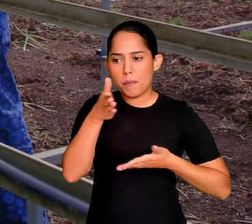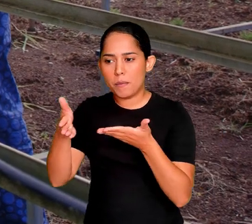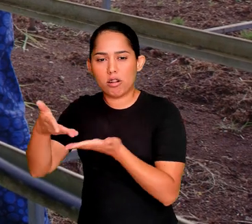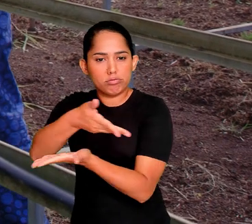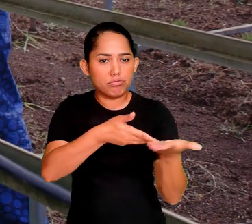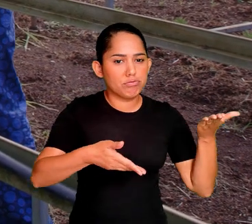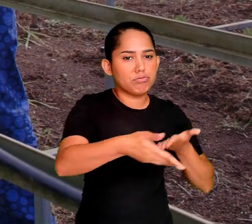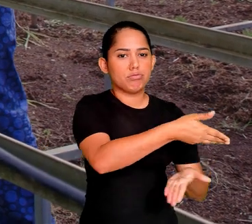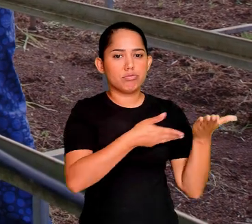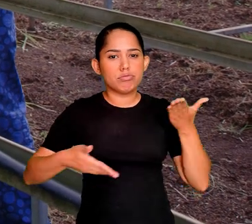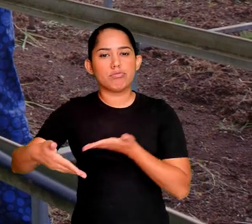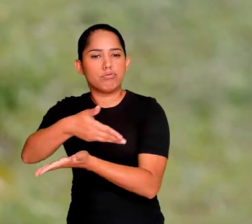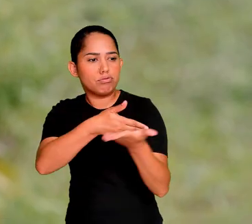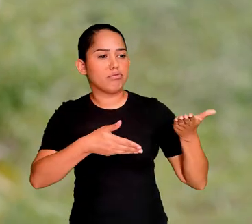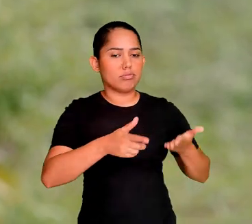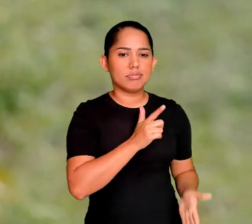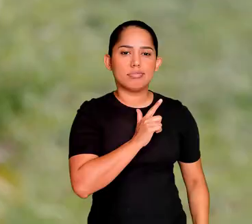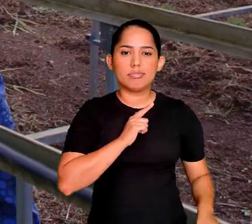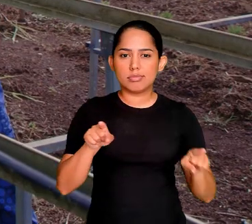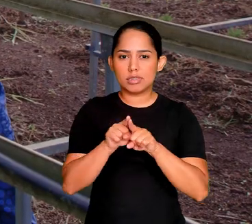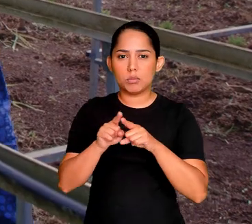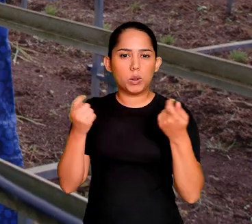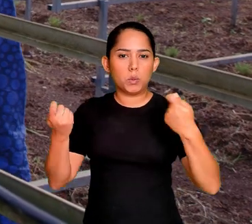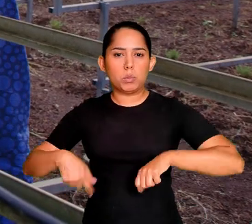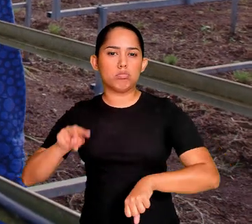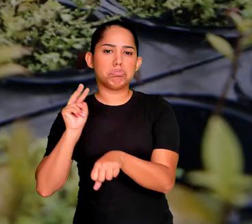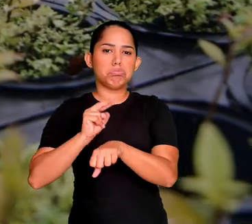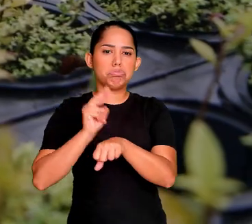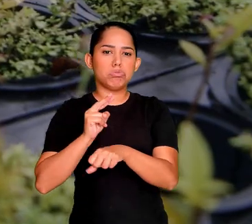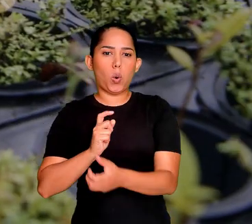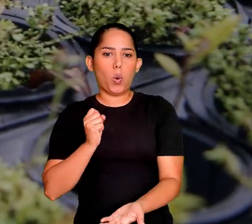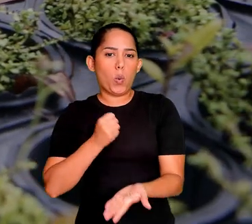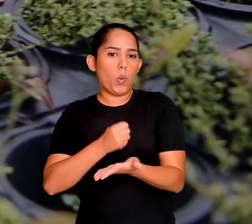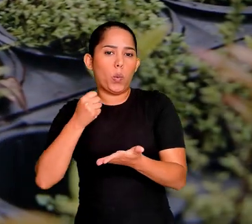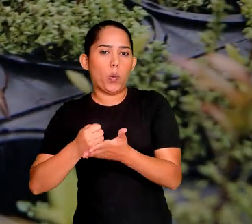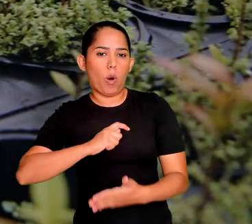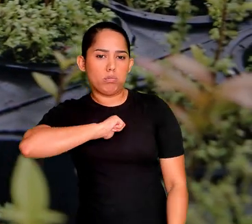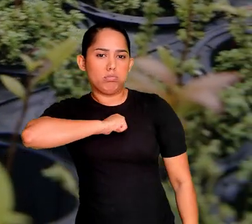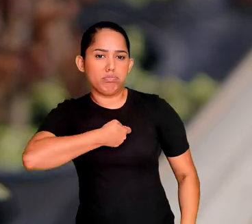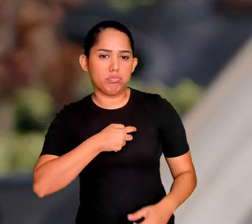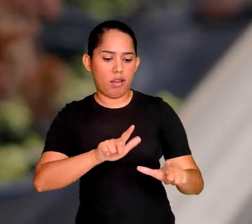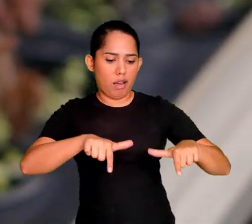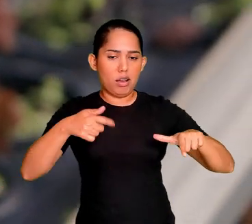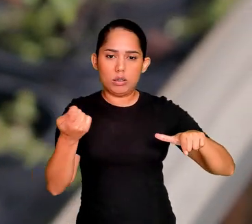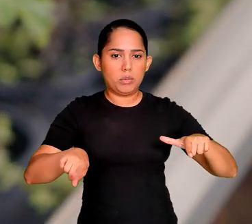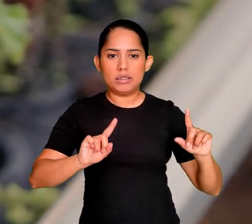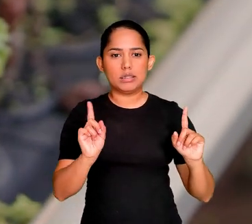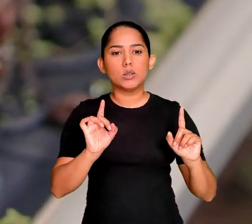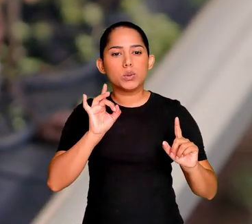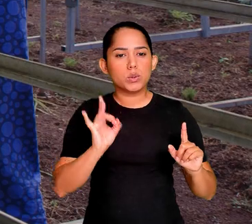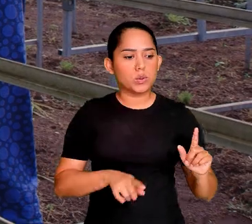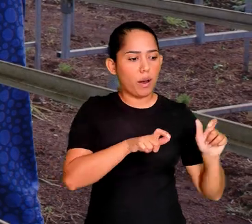vai se certificando, fazendo as trocas de pares, né? Sem precisar de um auditor, sem precisar contratar uma empresa que vai certificar. Um